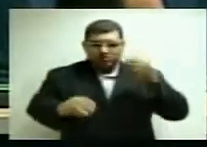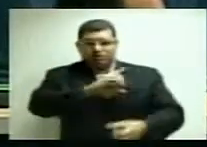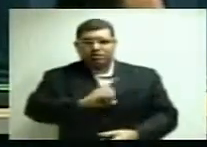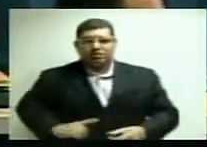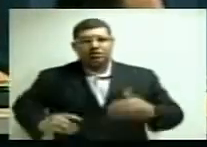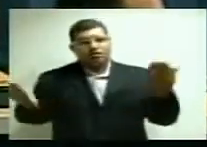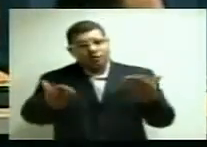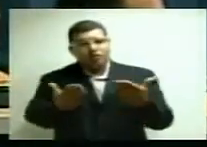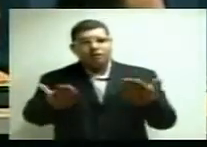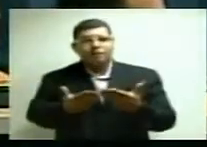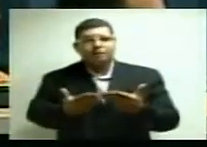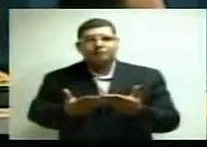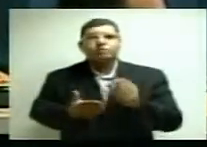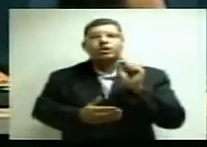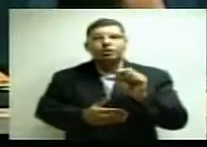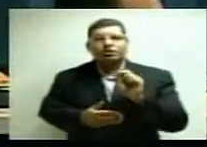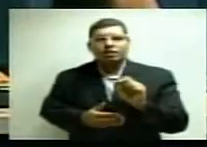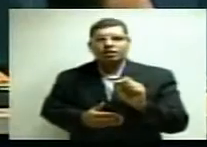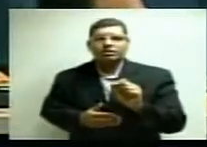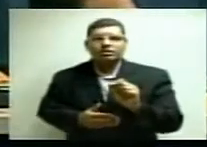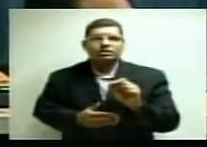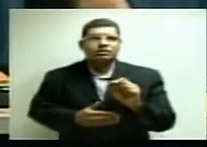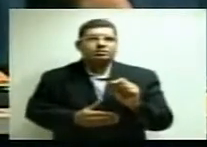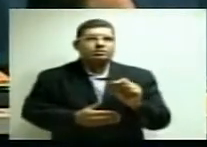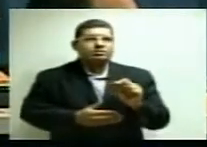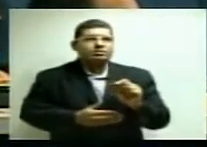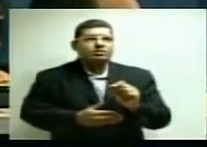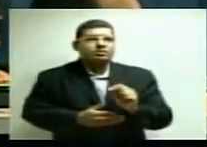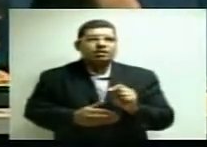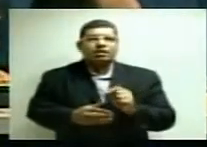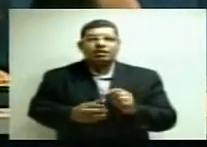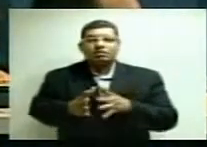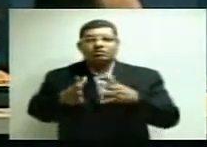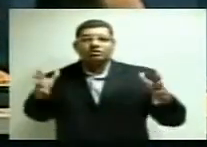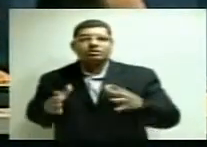Rota, hoje é absolutamente caótica.